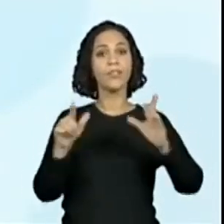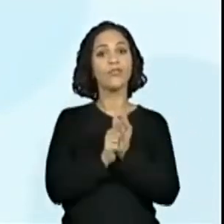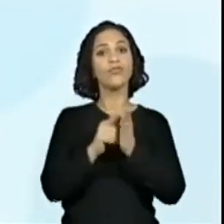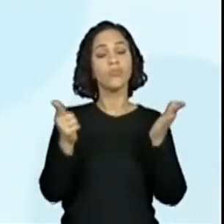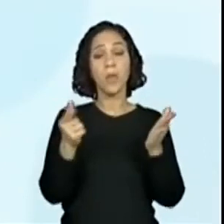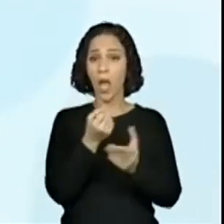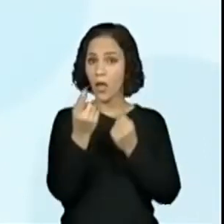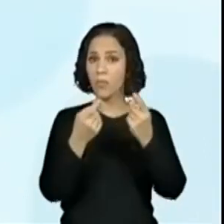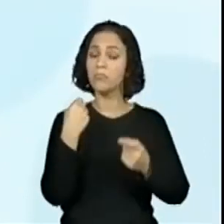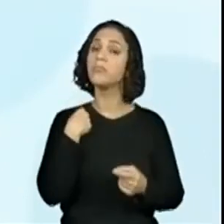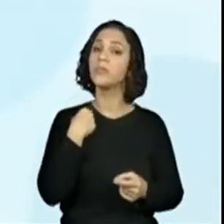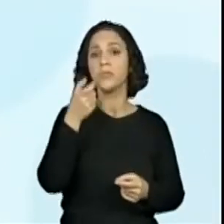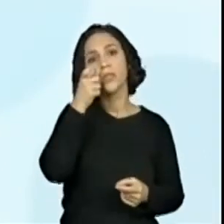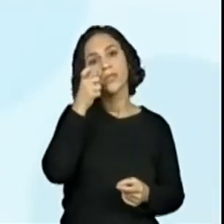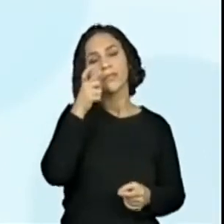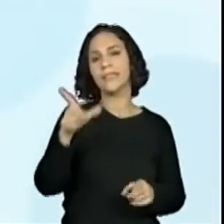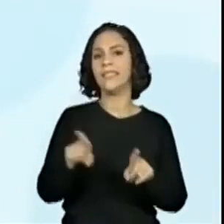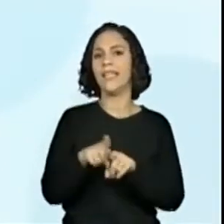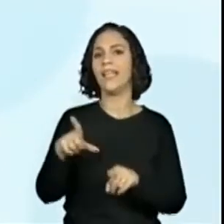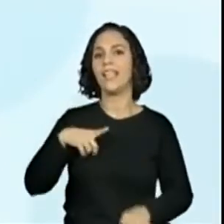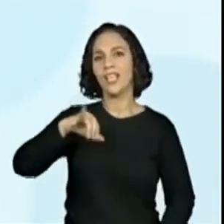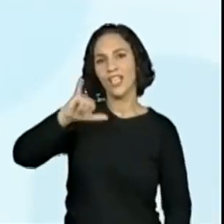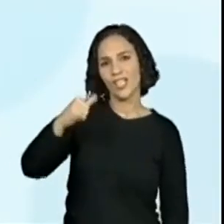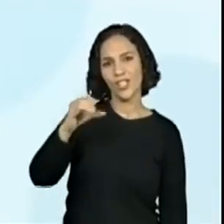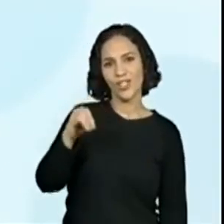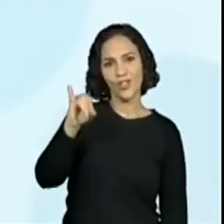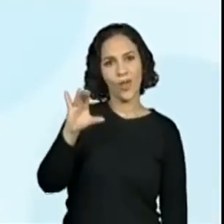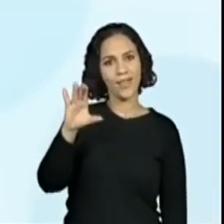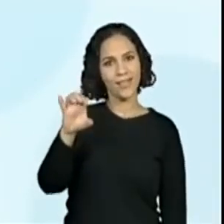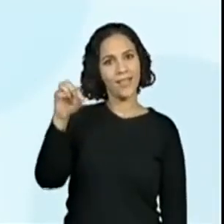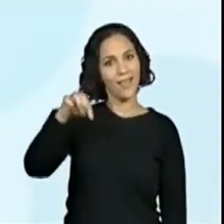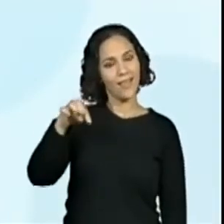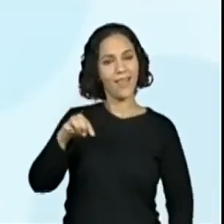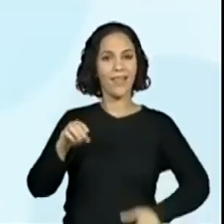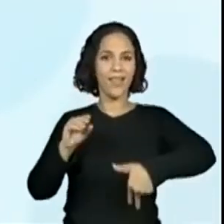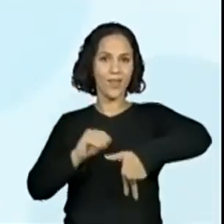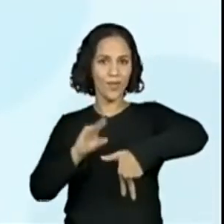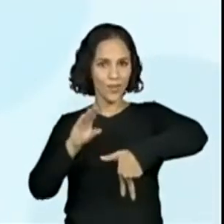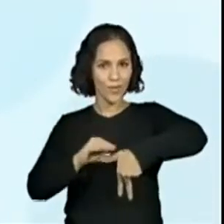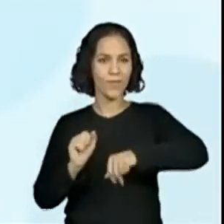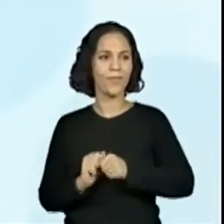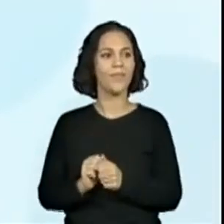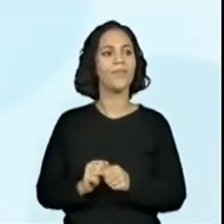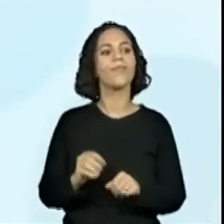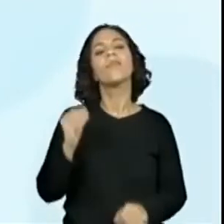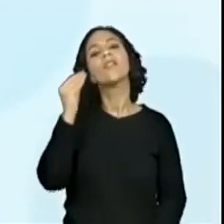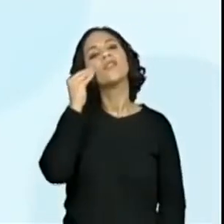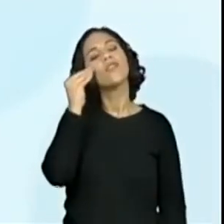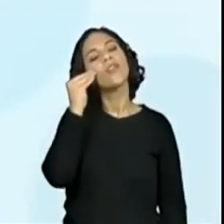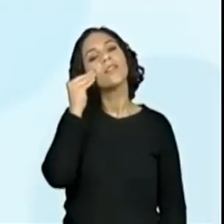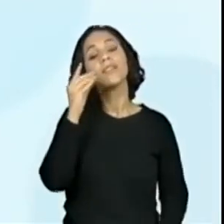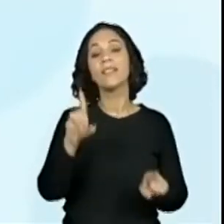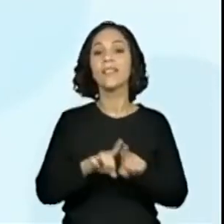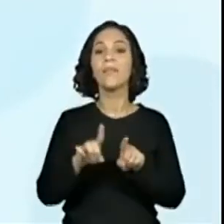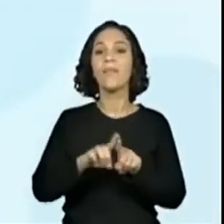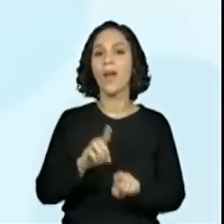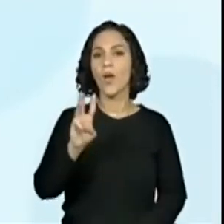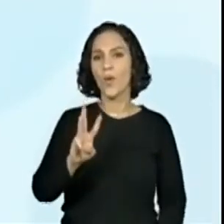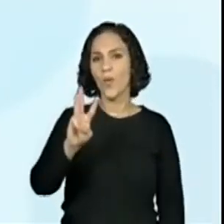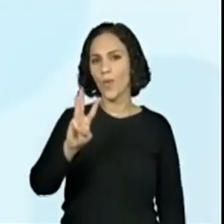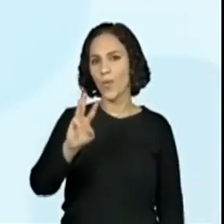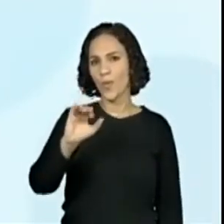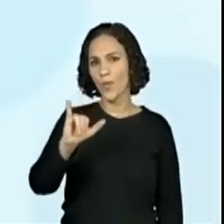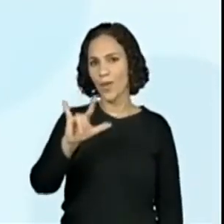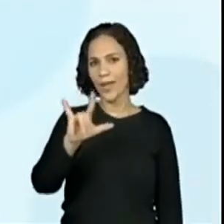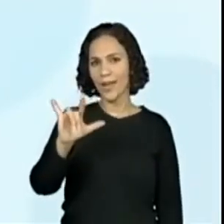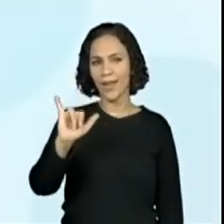admiro por exemplo tem a Joice Ribeiro aqui da TV Cultura tem William boner Fátima Bernardes que hoje